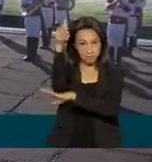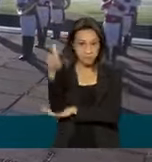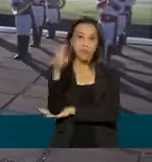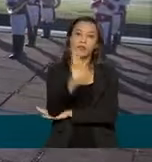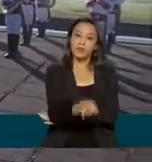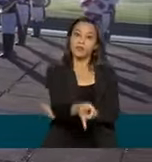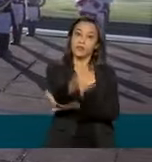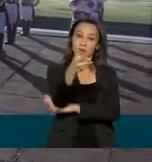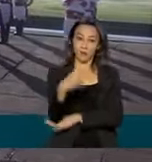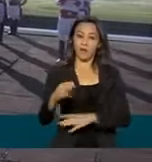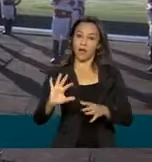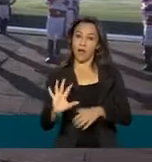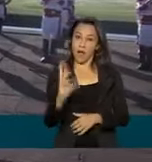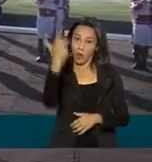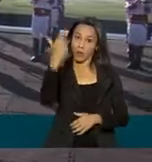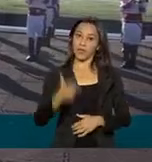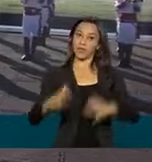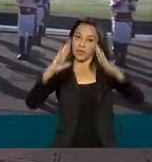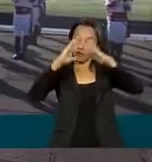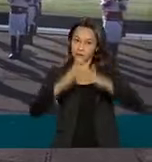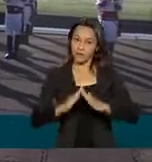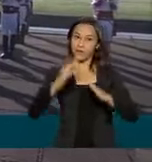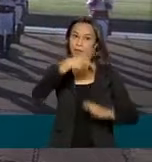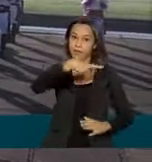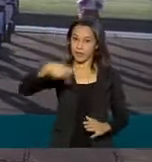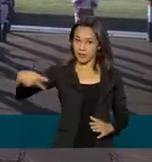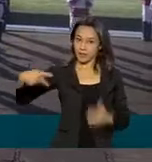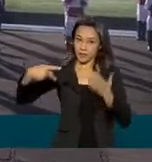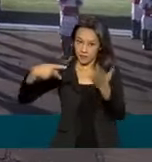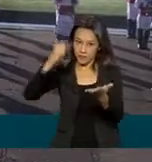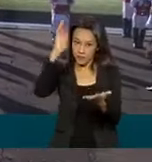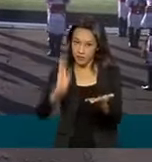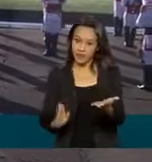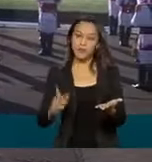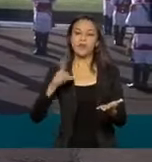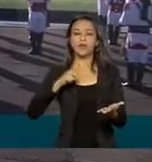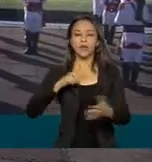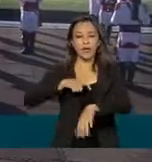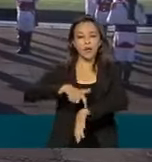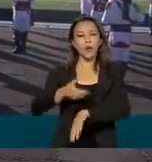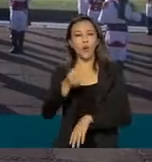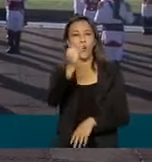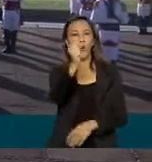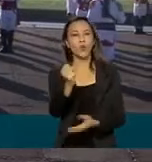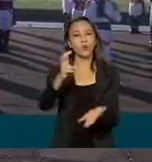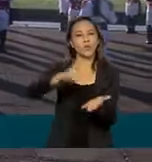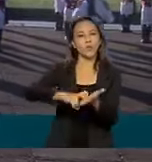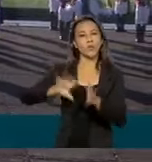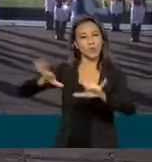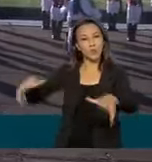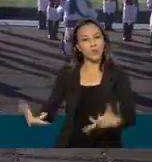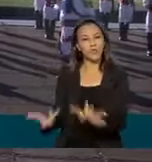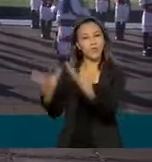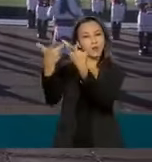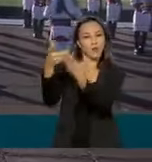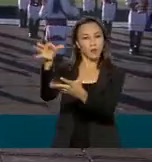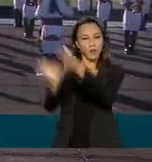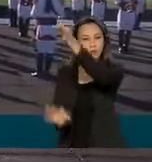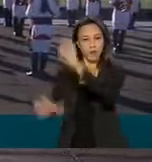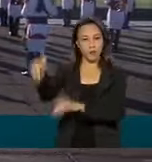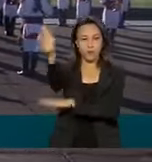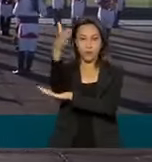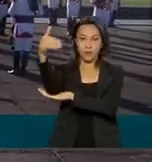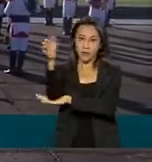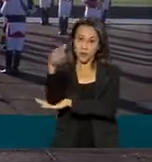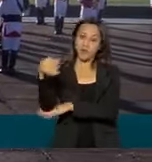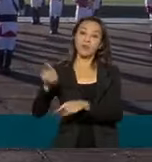nos palácios e residências oficiais da presidência, que incluem às 8 horas da manhã o cerimonial de hasteamento e às 18